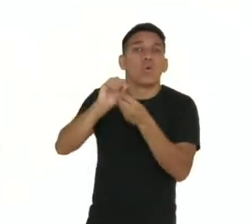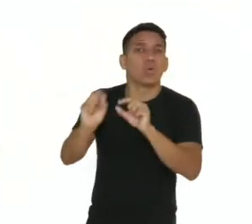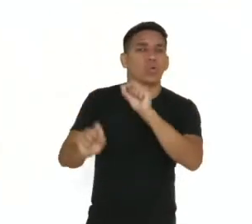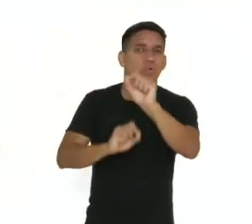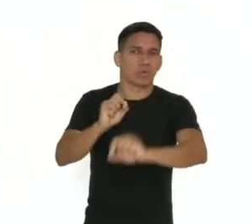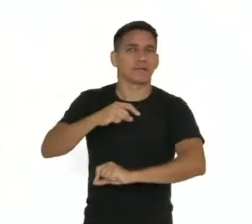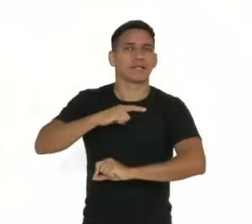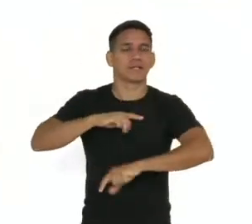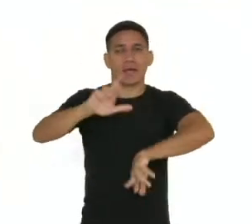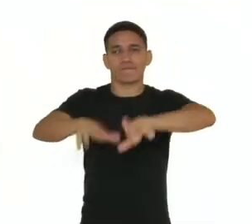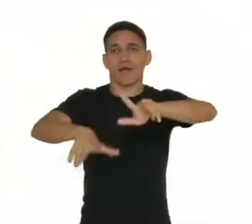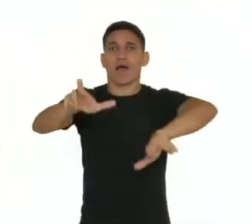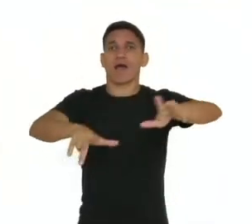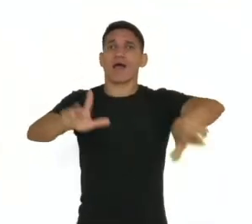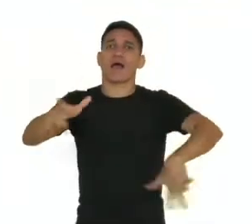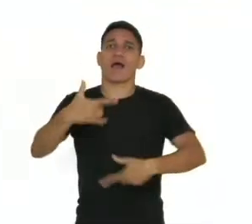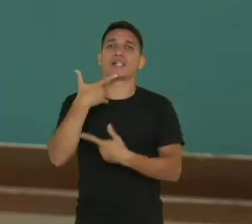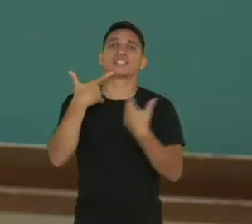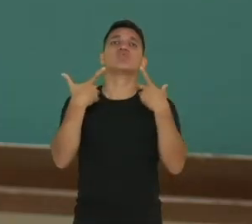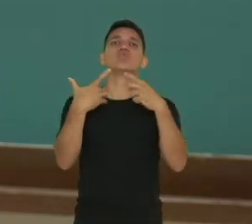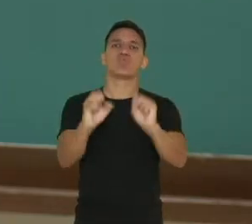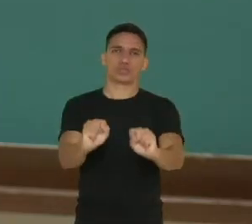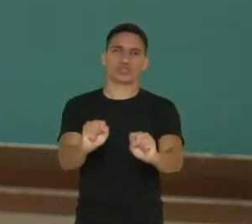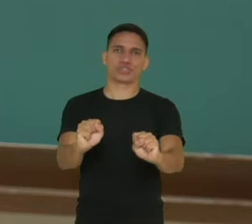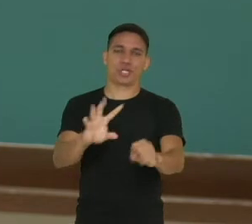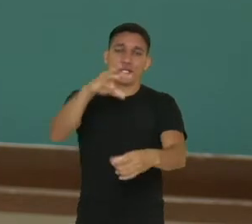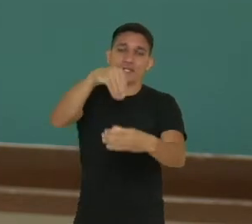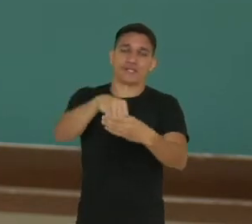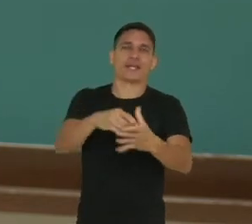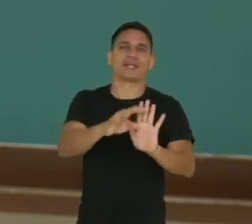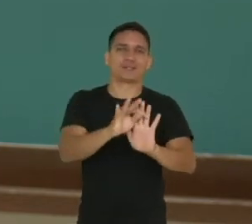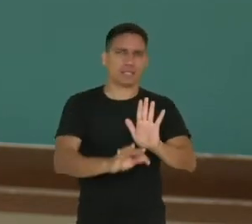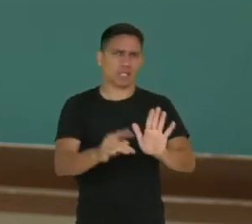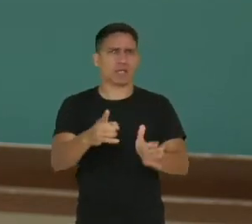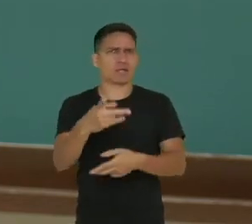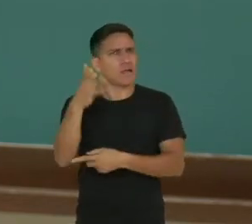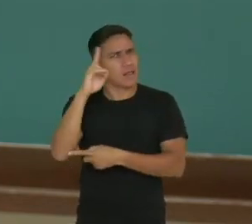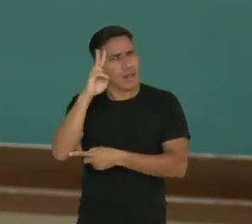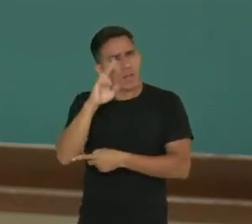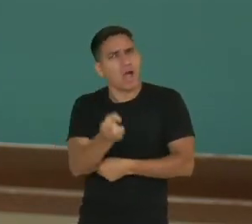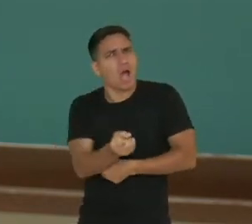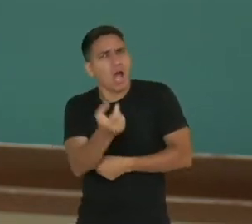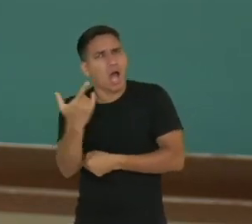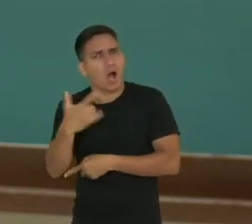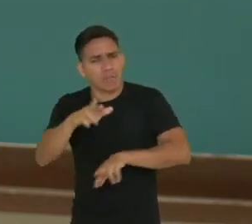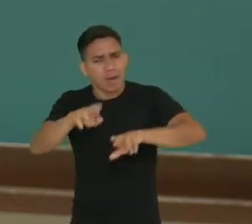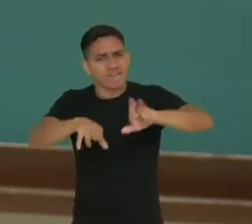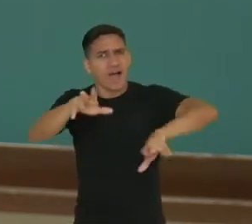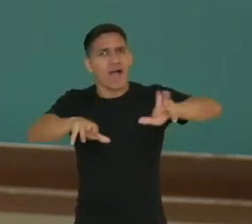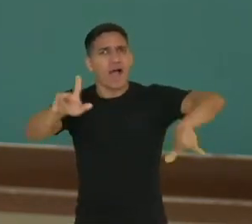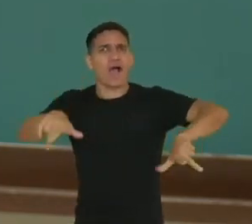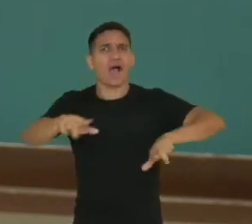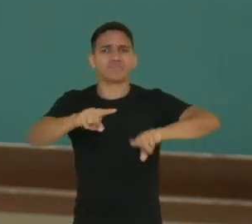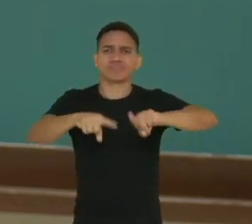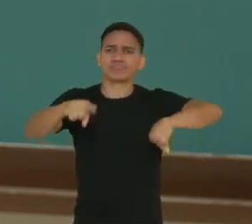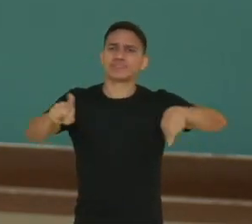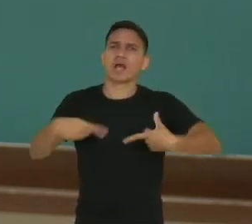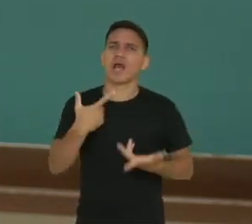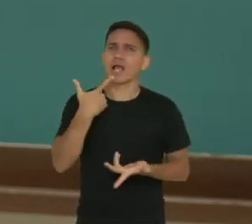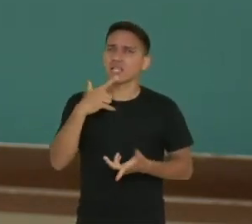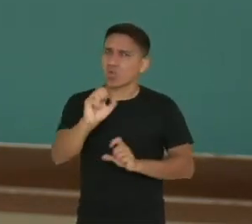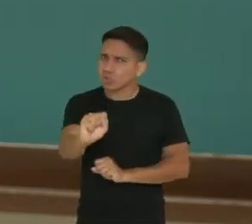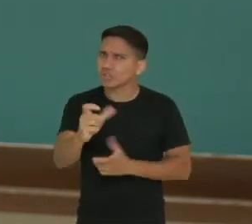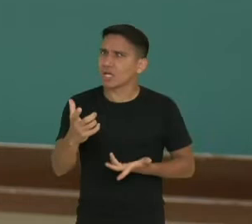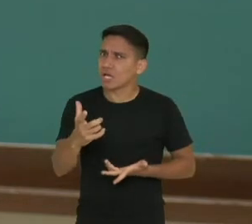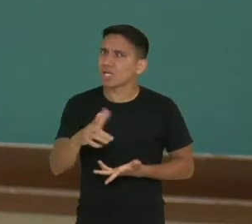a variação linguística presente no texto. Você lembra algo sobre a variação linguística? Já